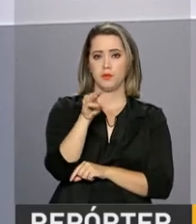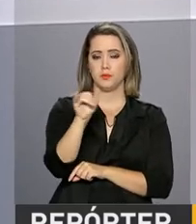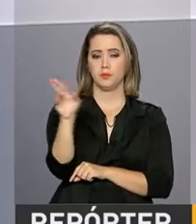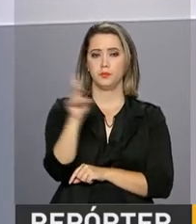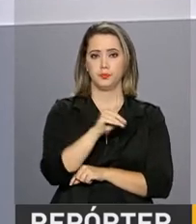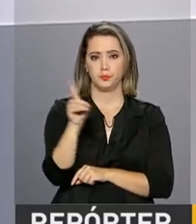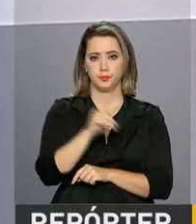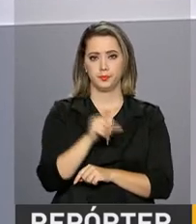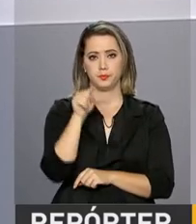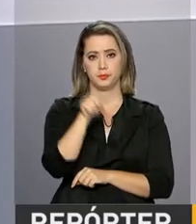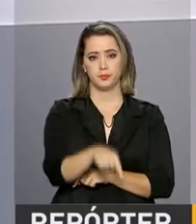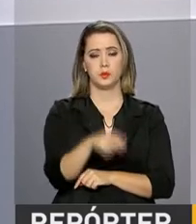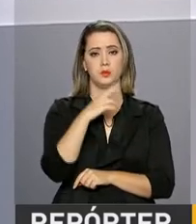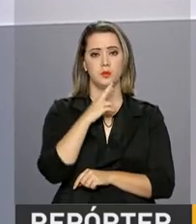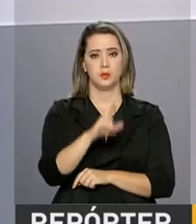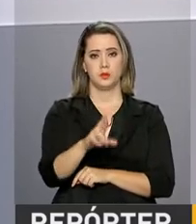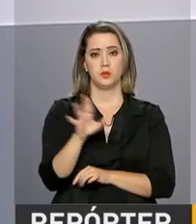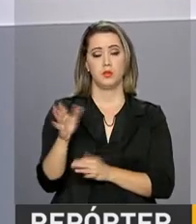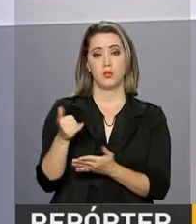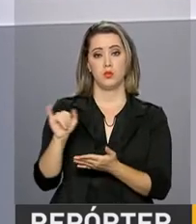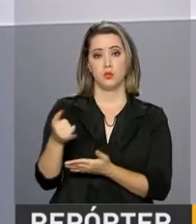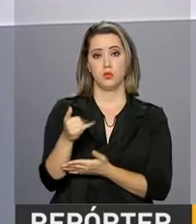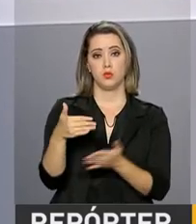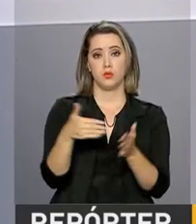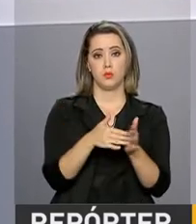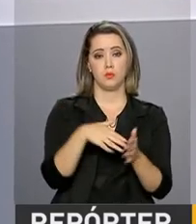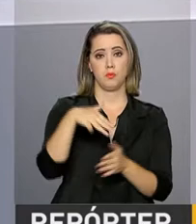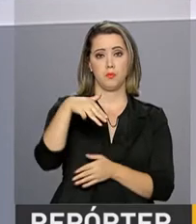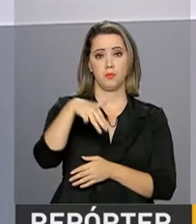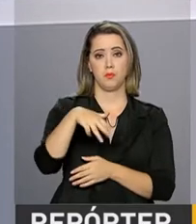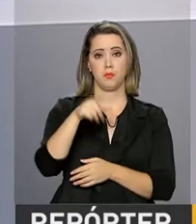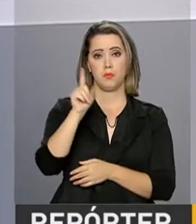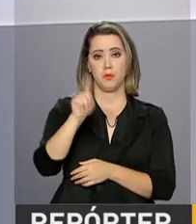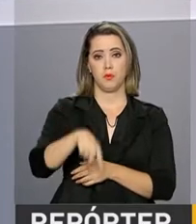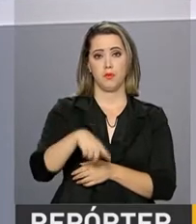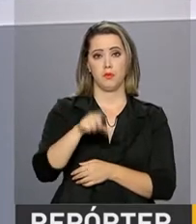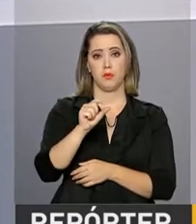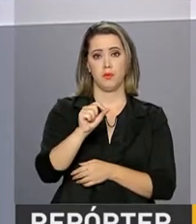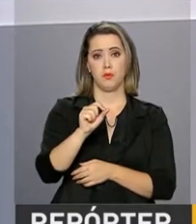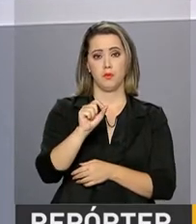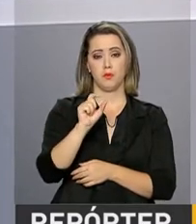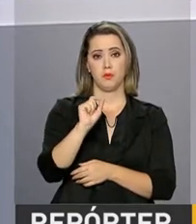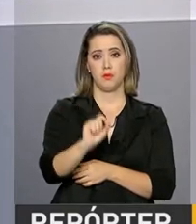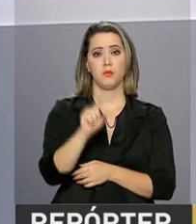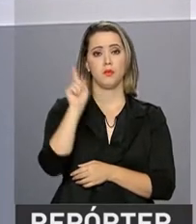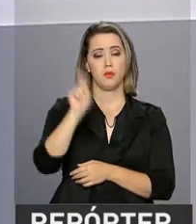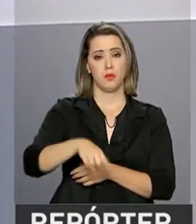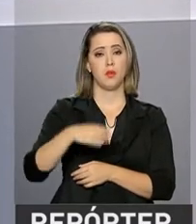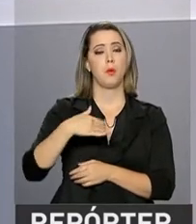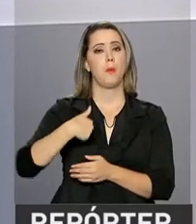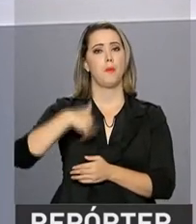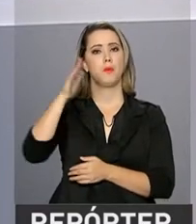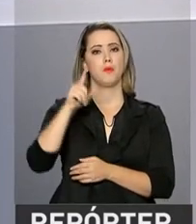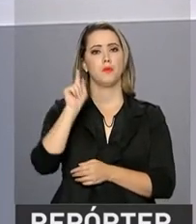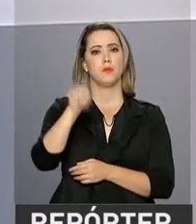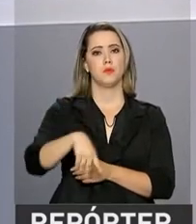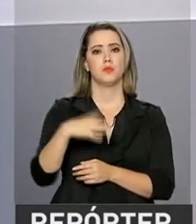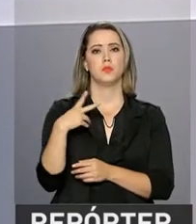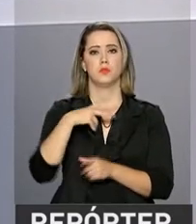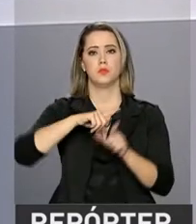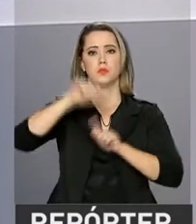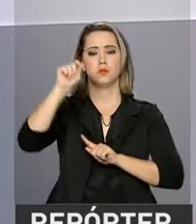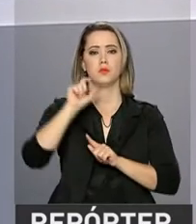dólares esse resultado de janeiro a é maior também é é o maior de toda a série histórica